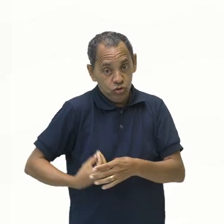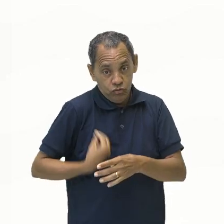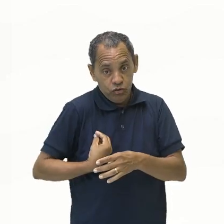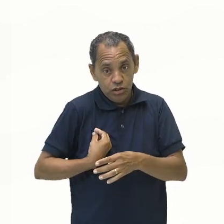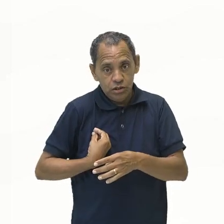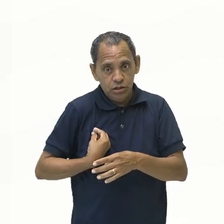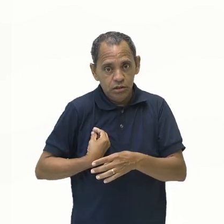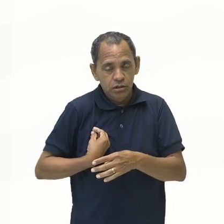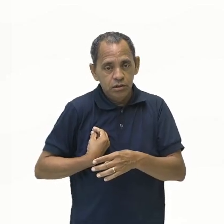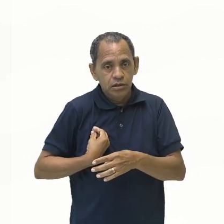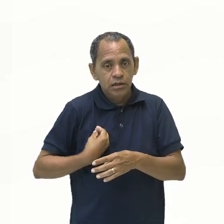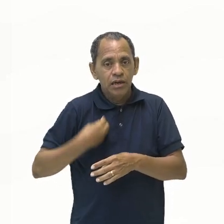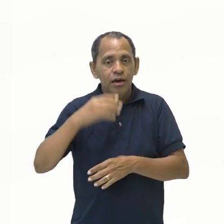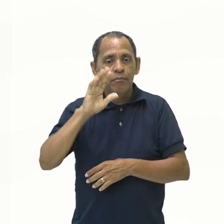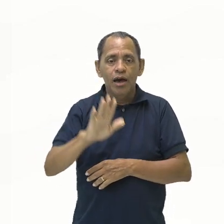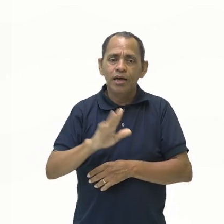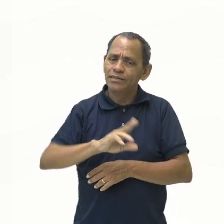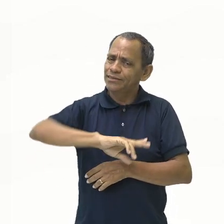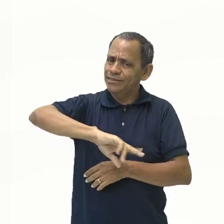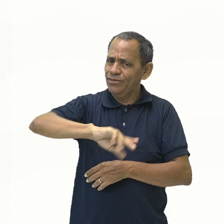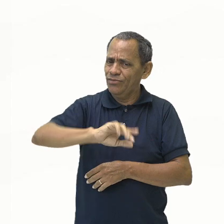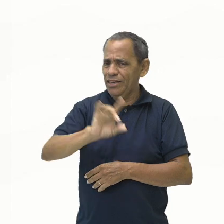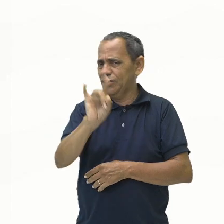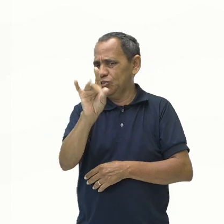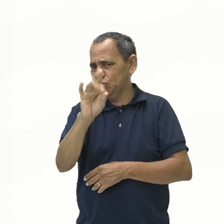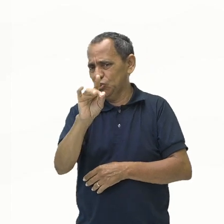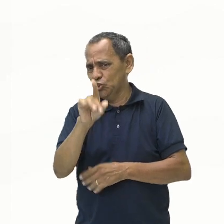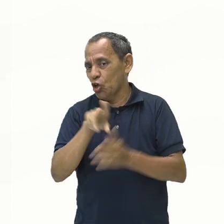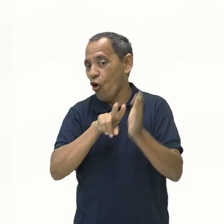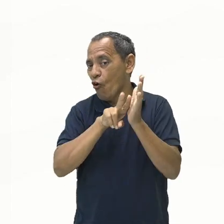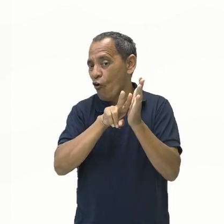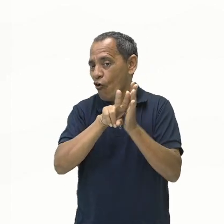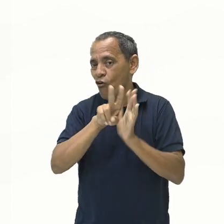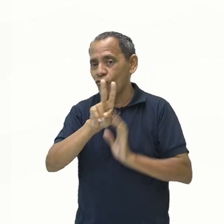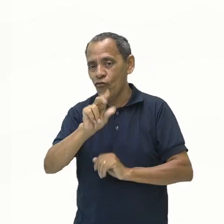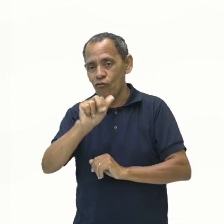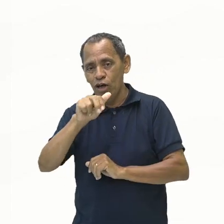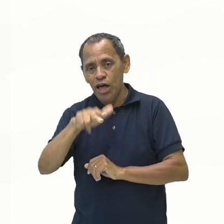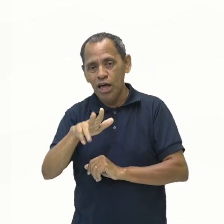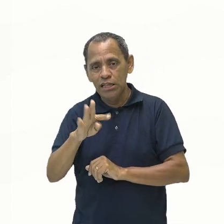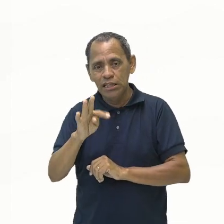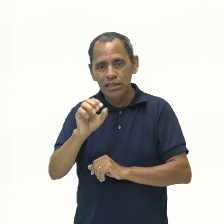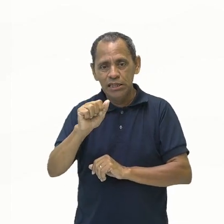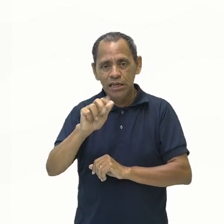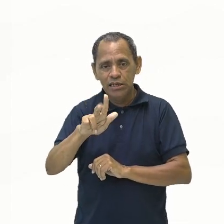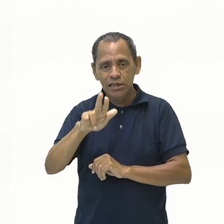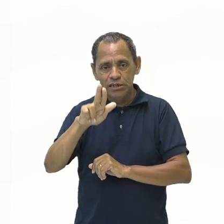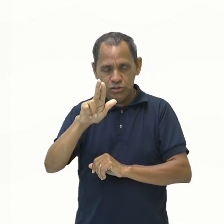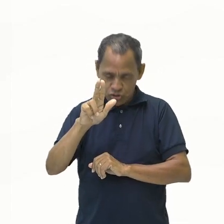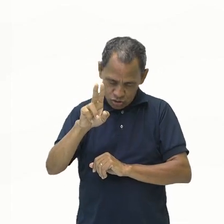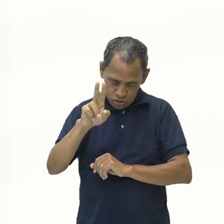só de vantagens vive aqui o trabalhador formal. Quais são